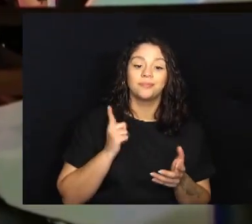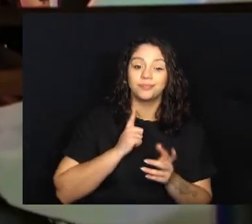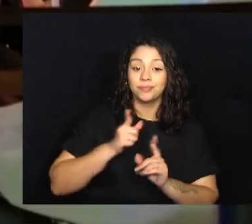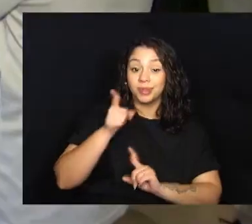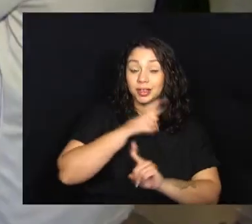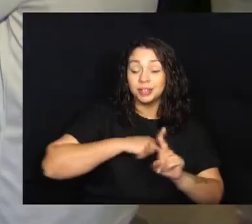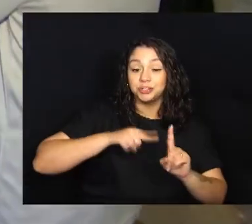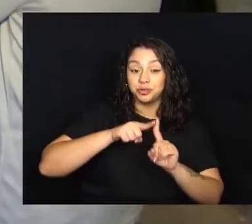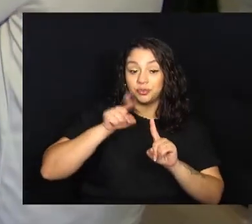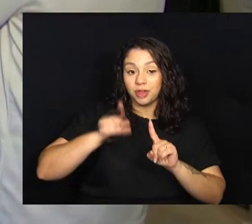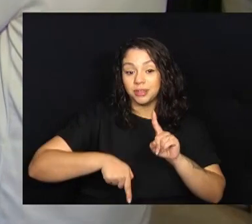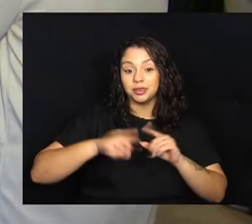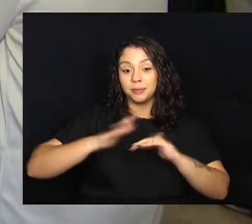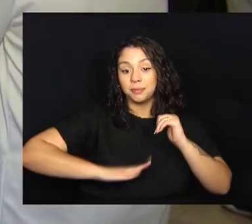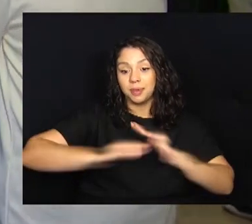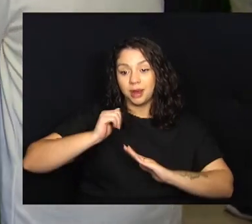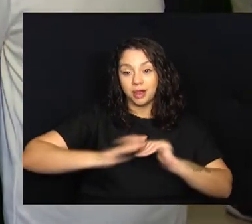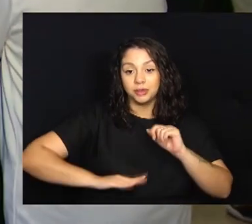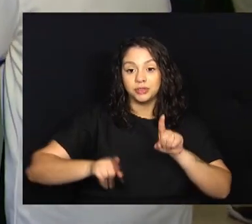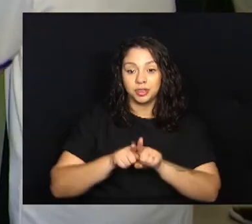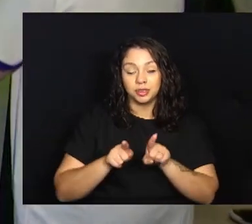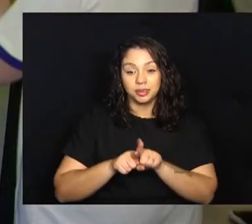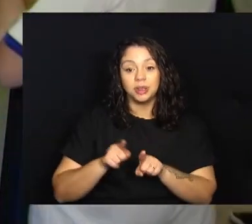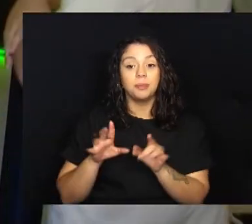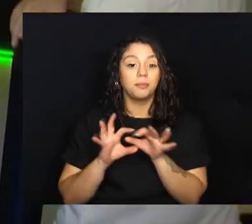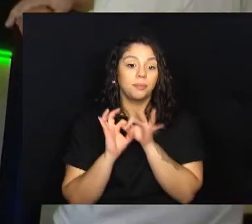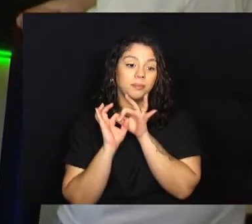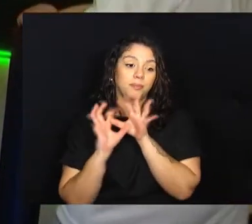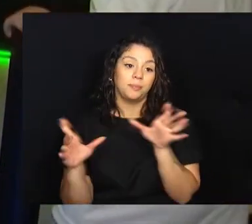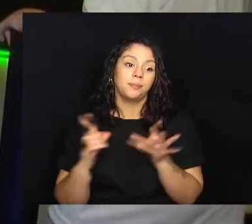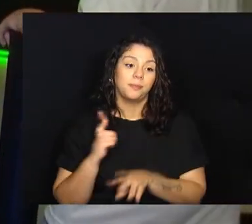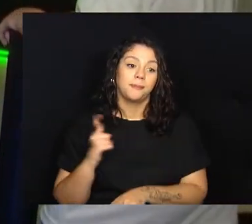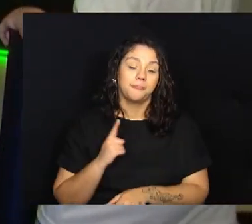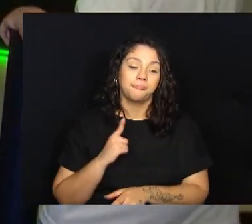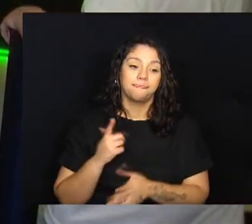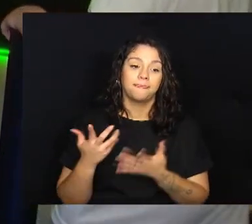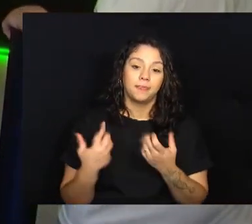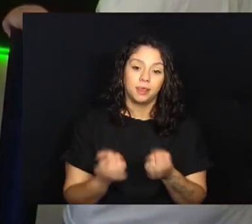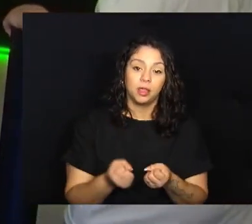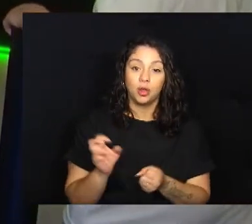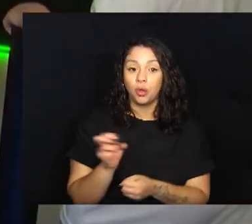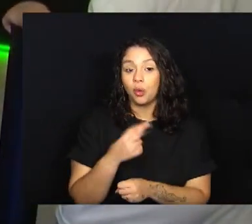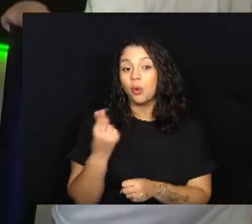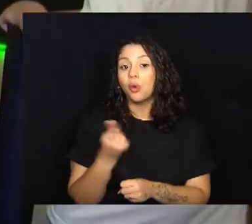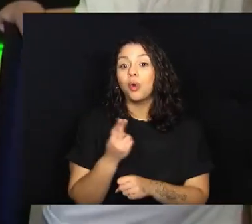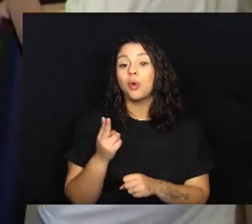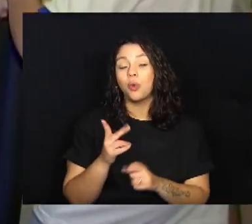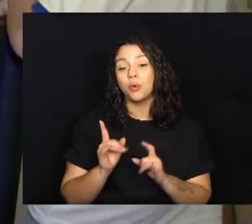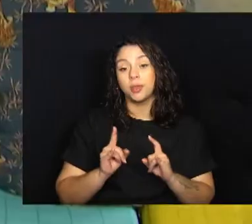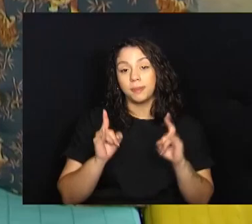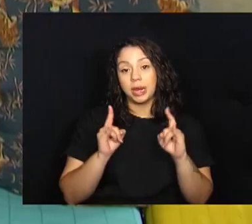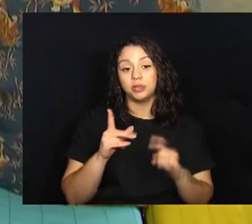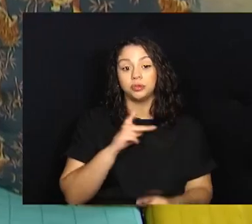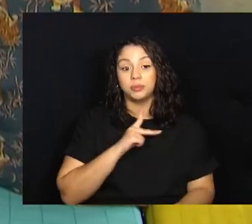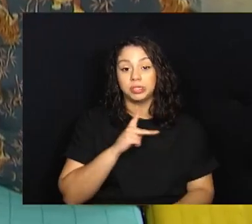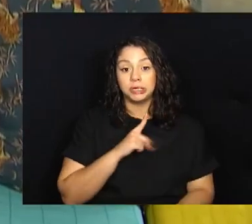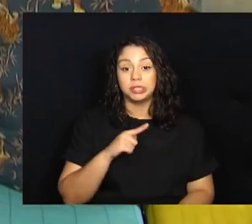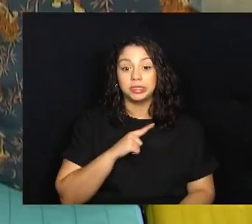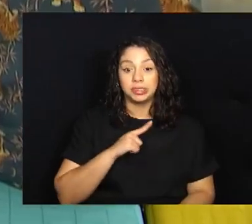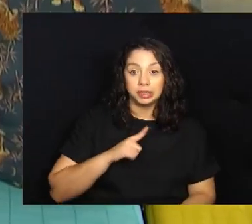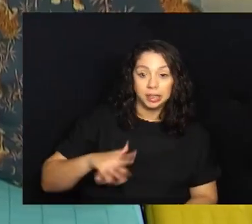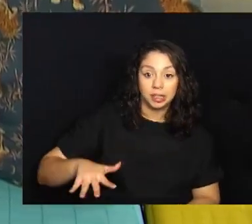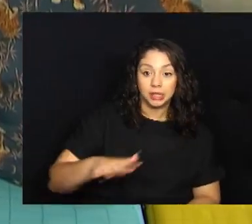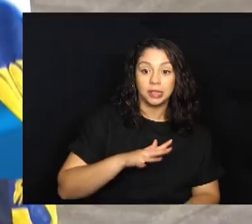a essas atividades ou autorizados a recebê-las, ou em prédios particulares, que apresentem as